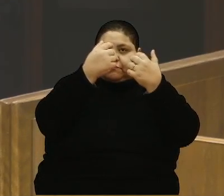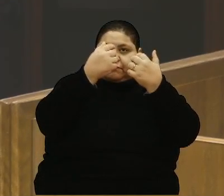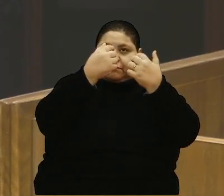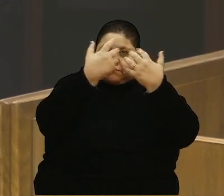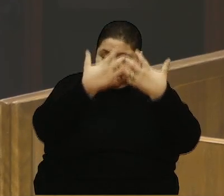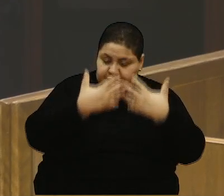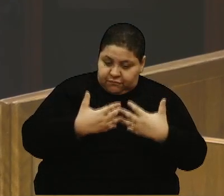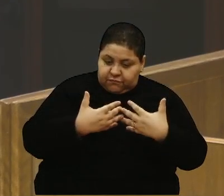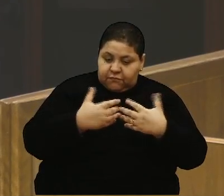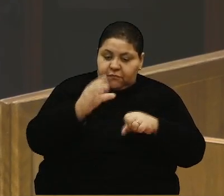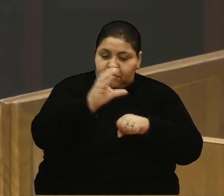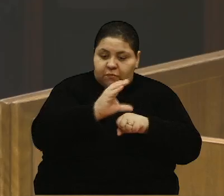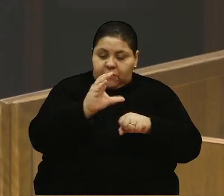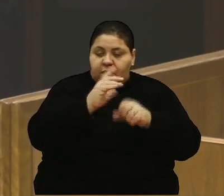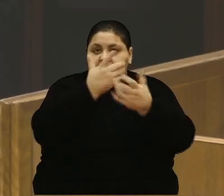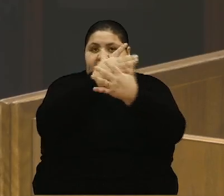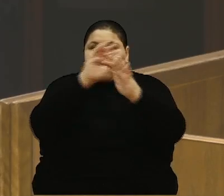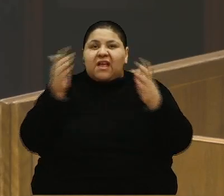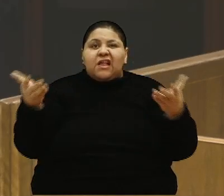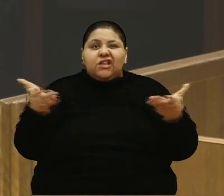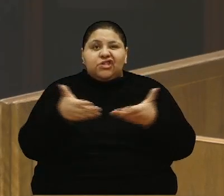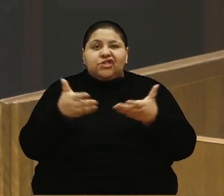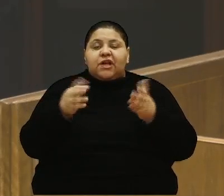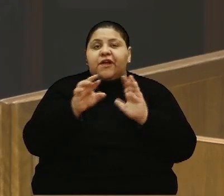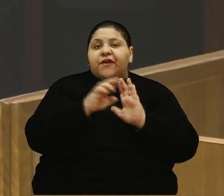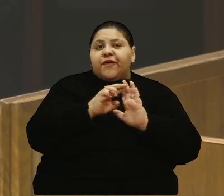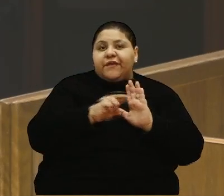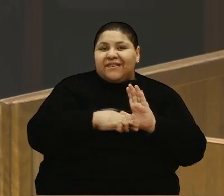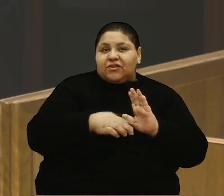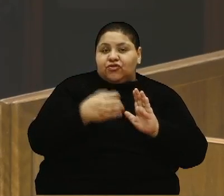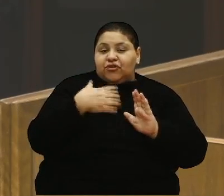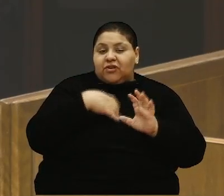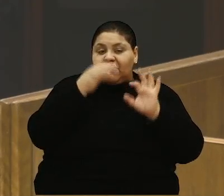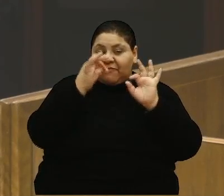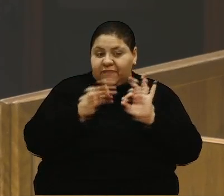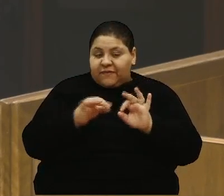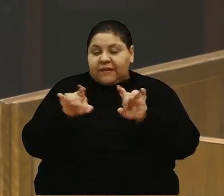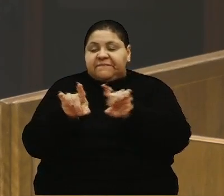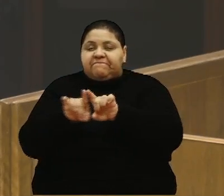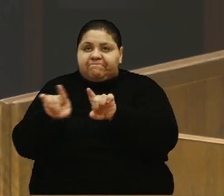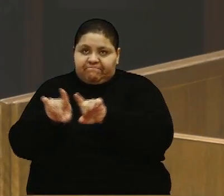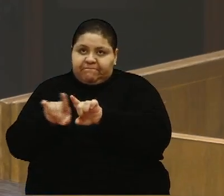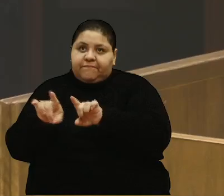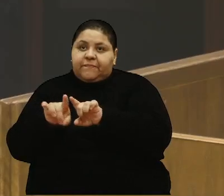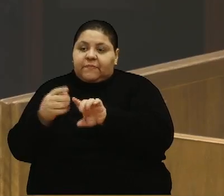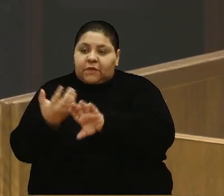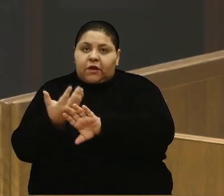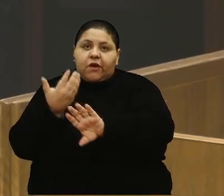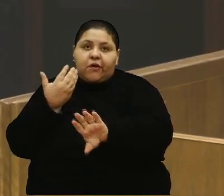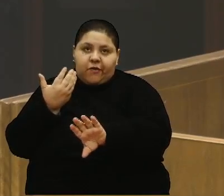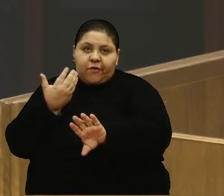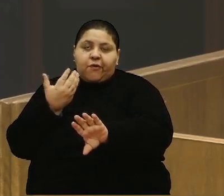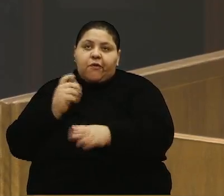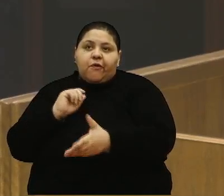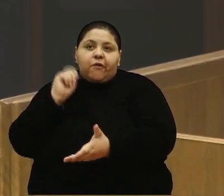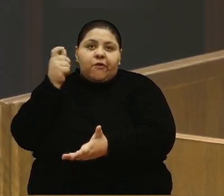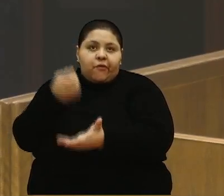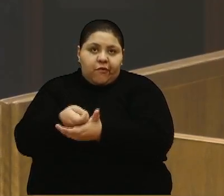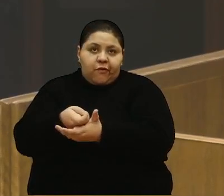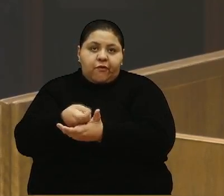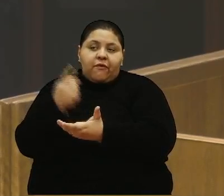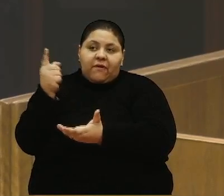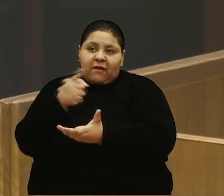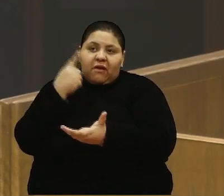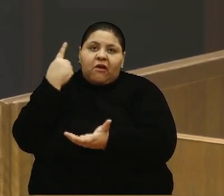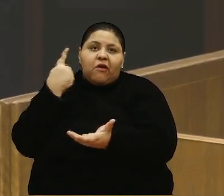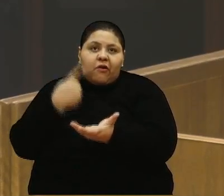argumentando que o Código Florestal já as regulamenta adequadamente. Além disso, a licença por adesão, que é um